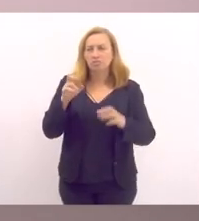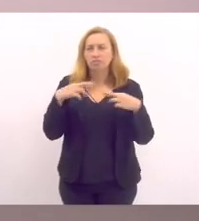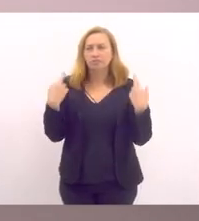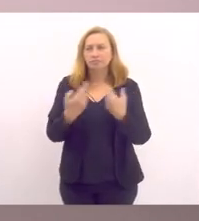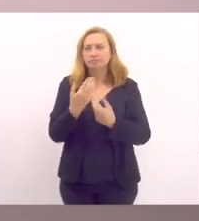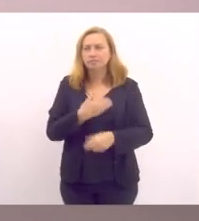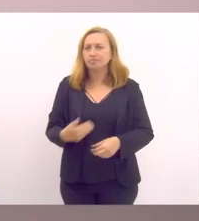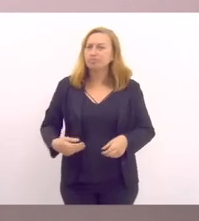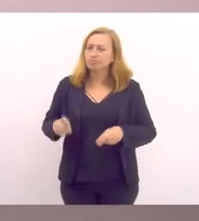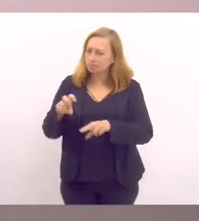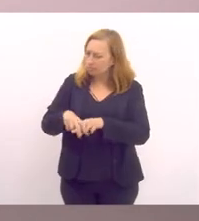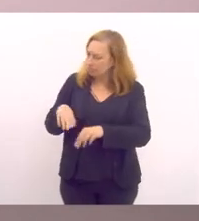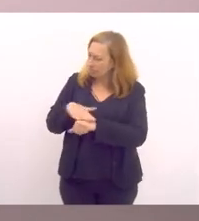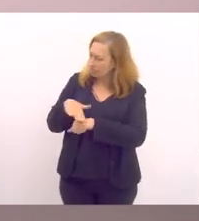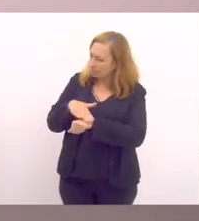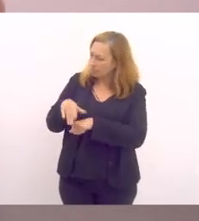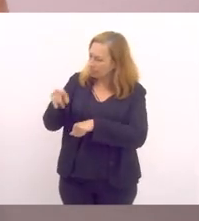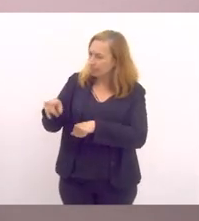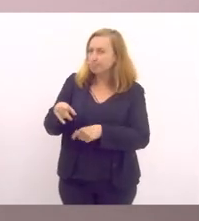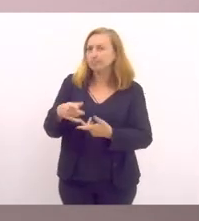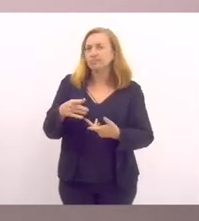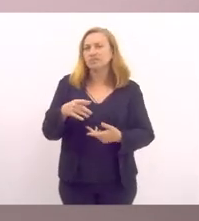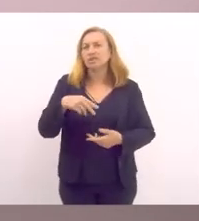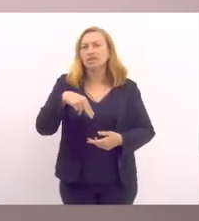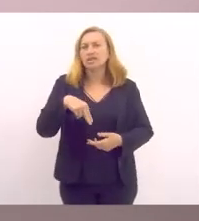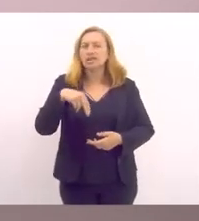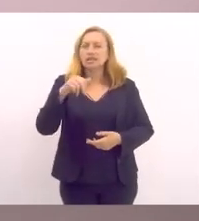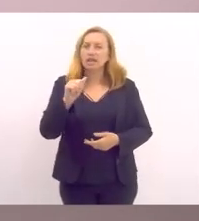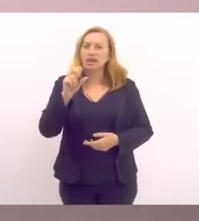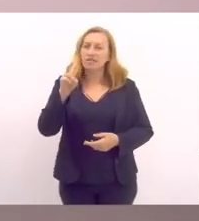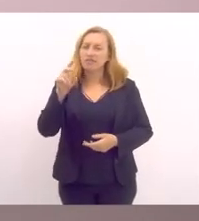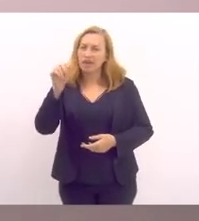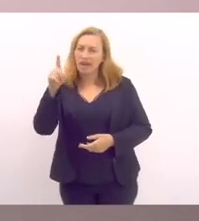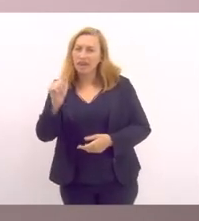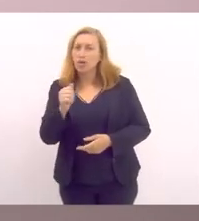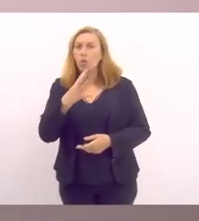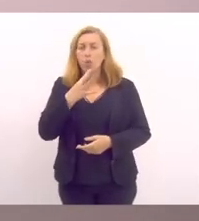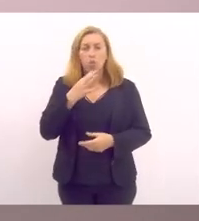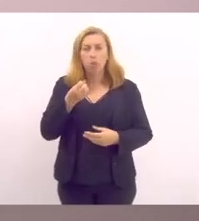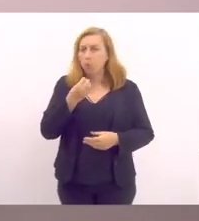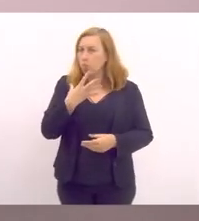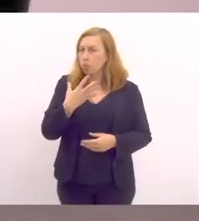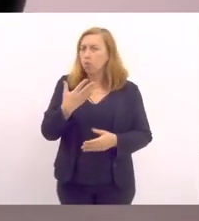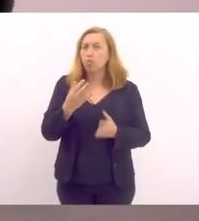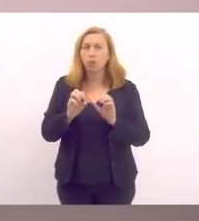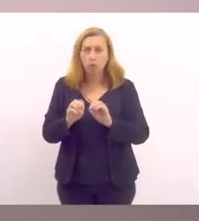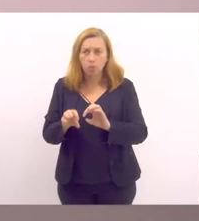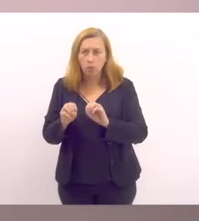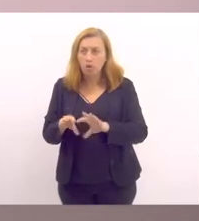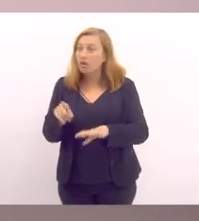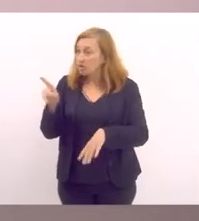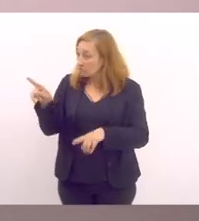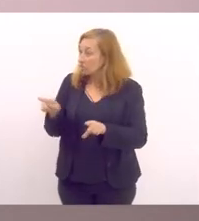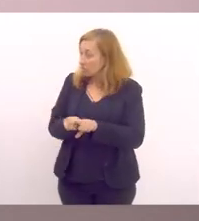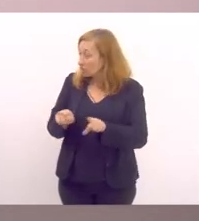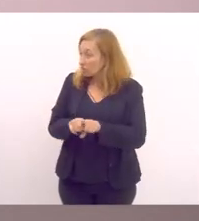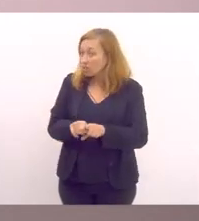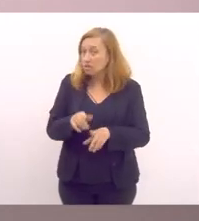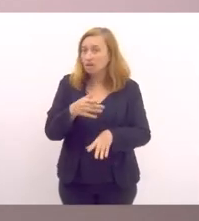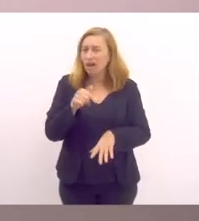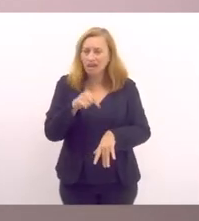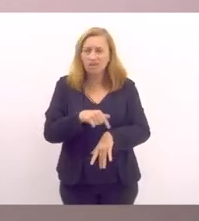senta... Ali, o La Vega é um conhecedor, é para dar aula. Ele chega aqui, pô, coloca. Você também. Eu achei que aqui não tem